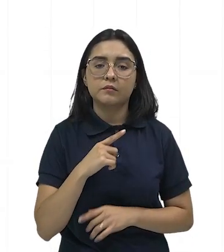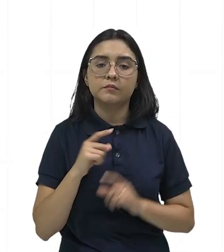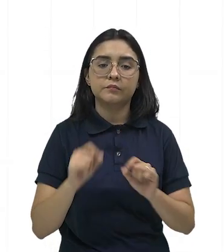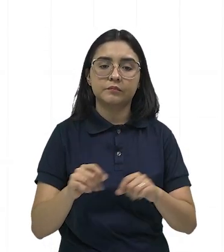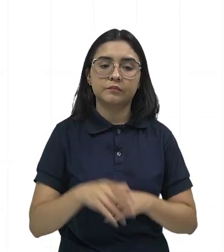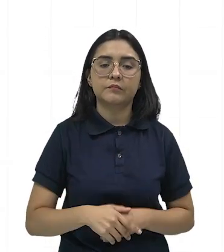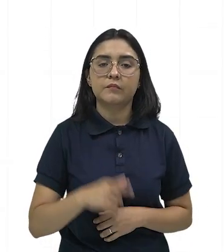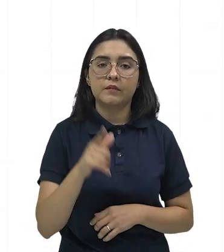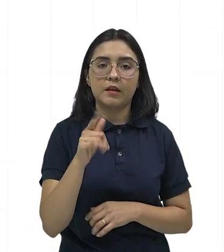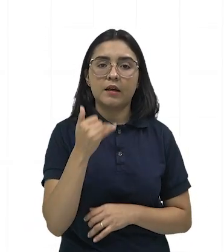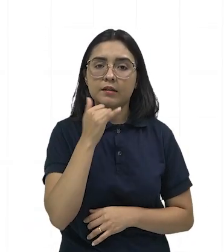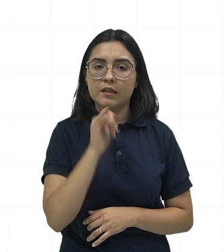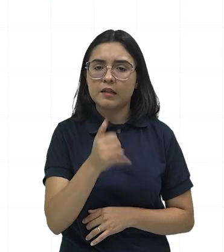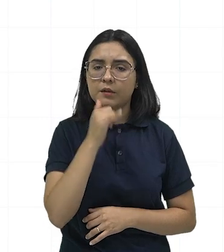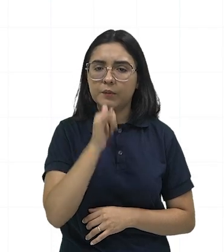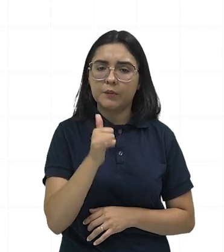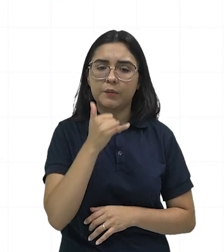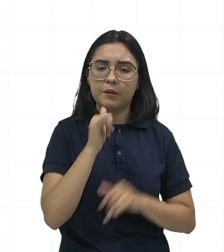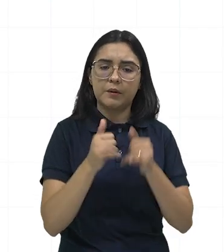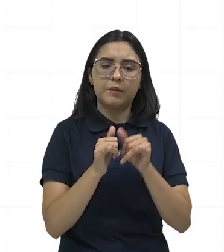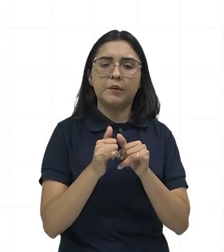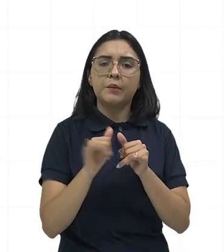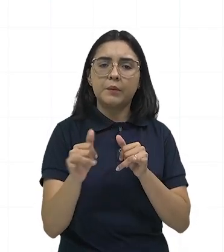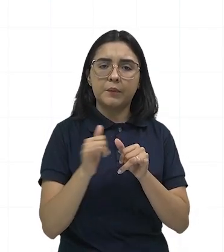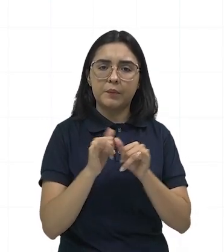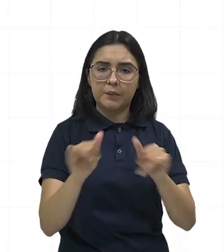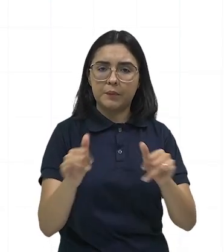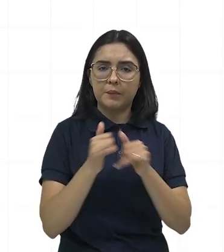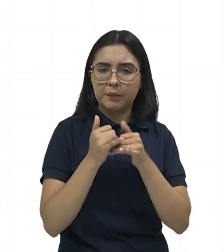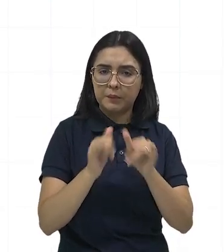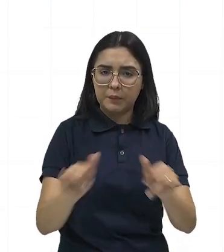é distribuída para as